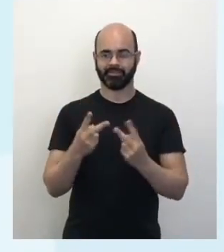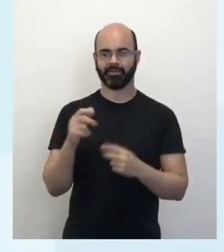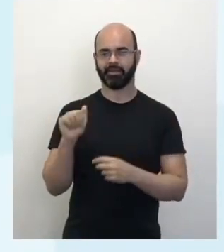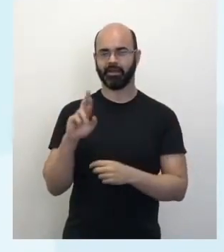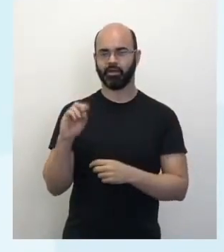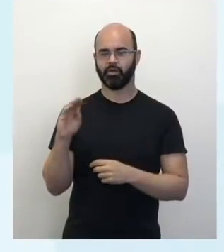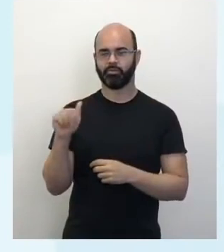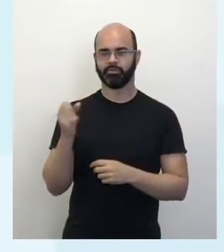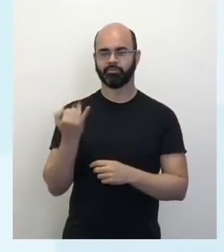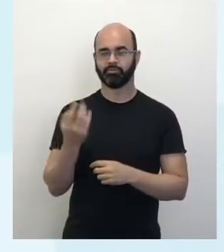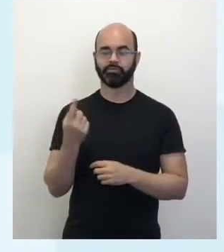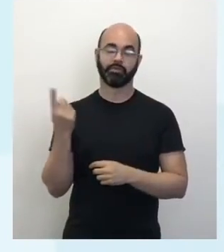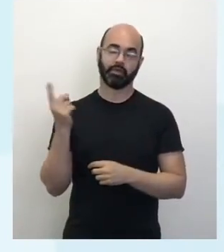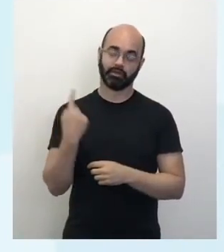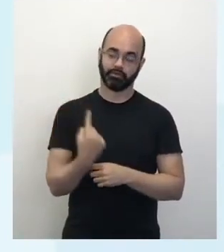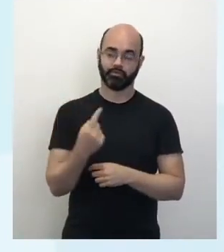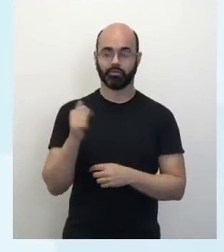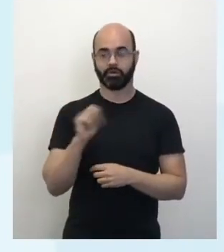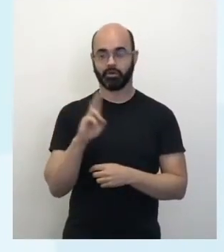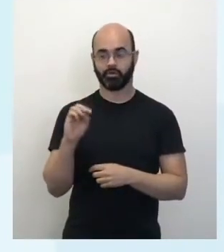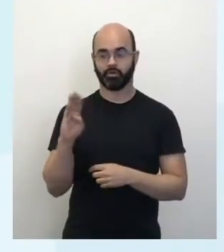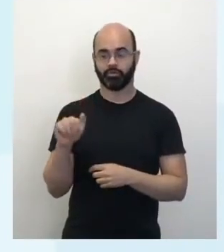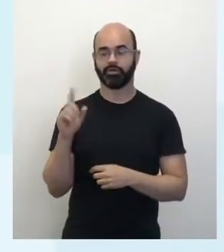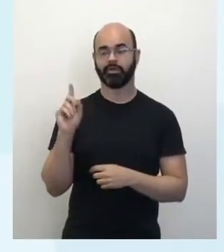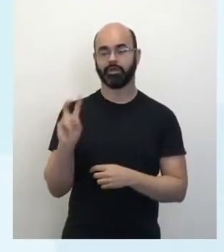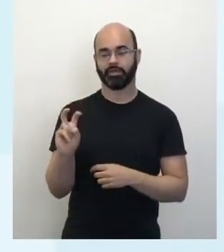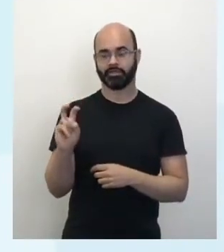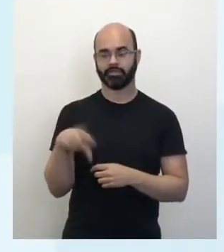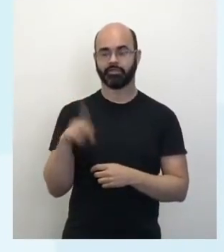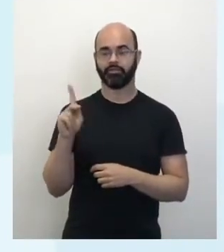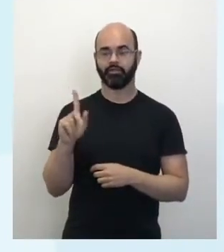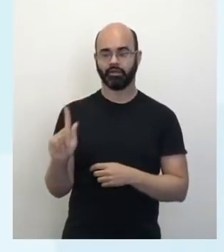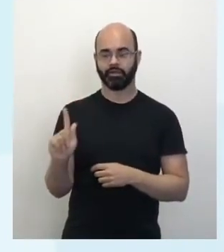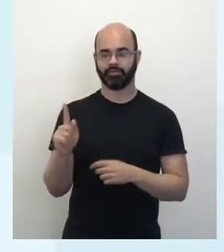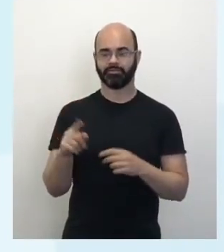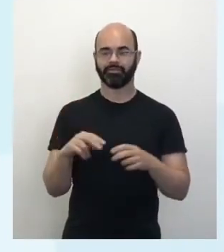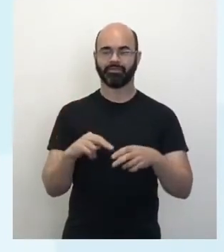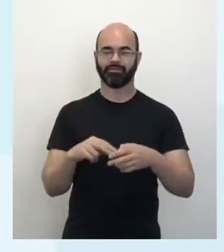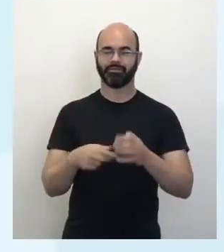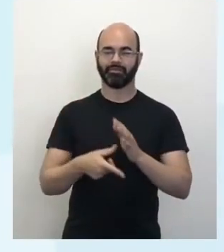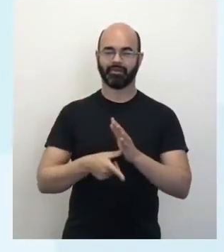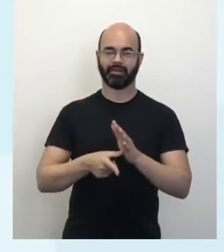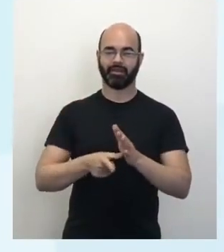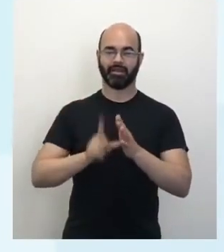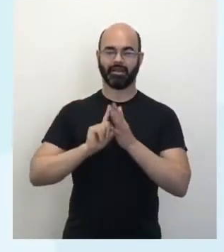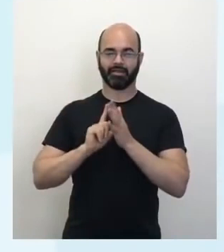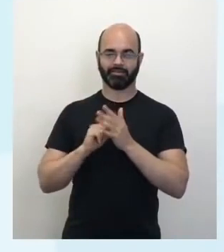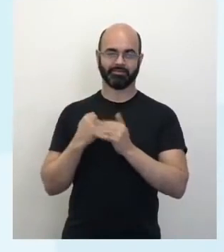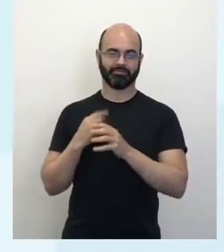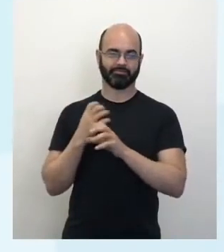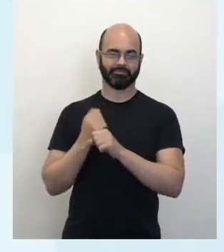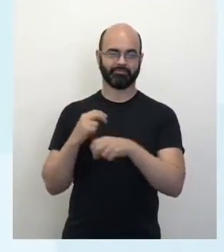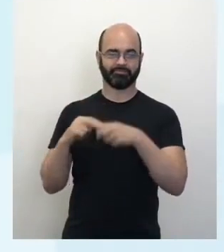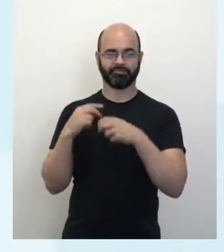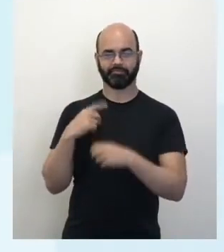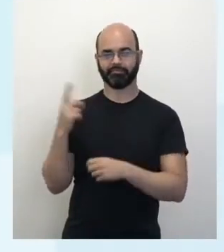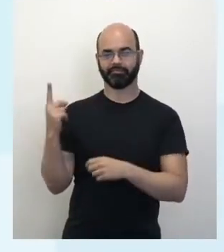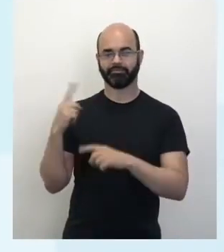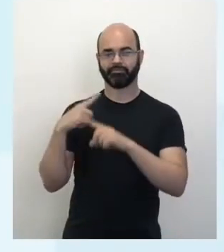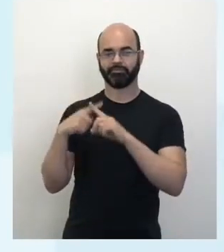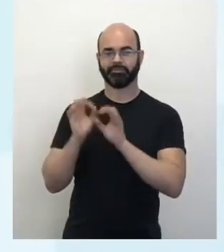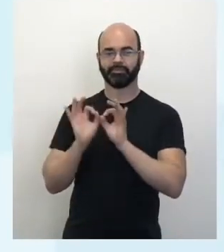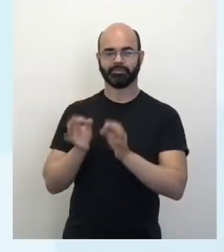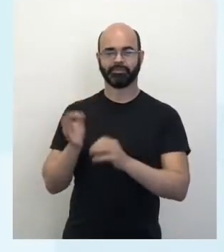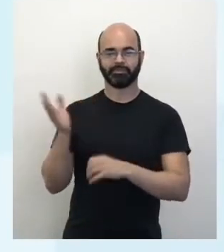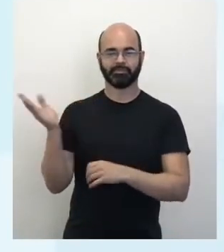15 quilogramas, uma arroba. Para isso, eu fiz o exercício anterior, né? Perfeito. Então eu vou lá e aí eu faço uma multiplicação